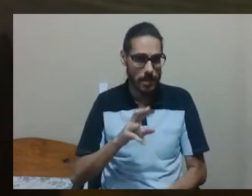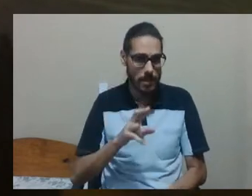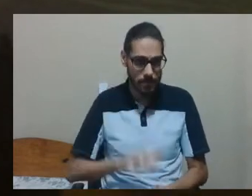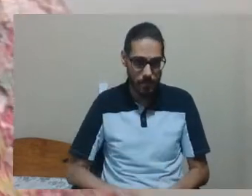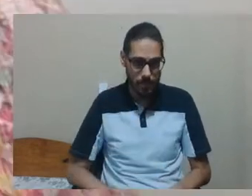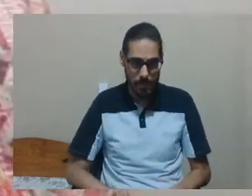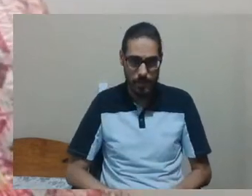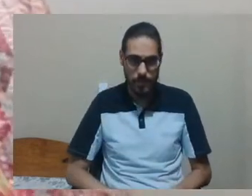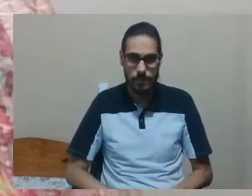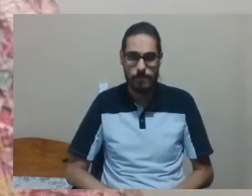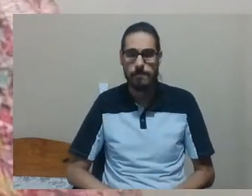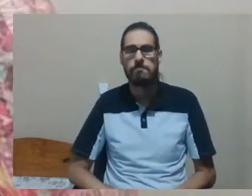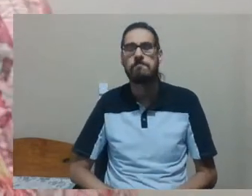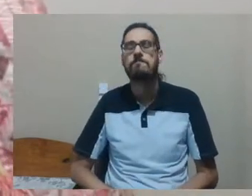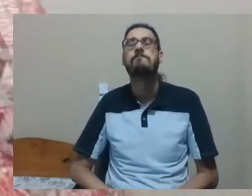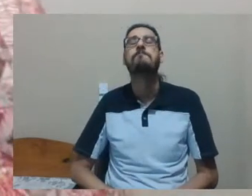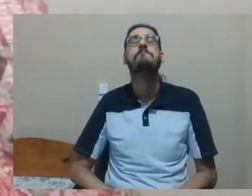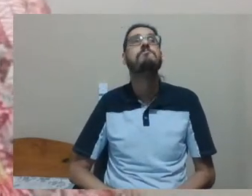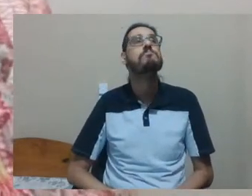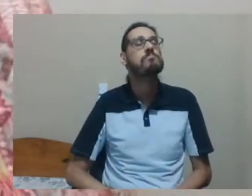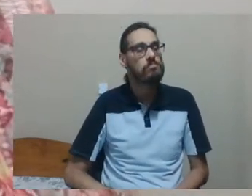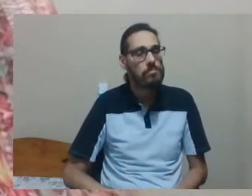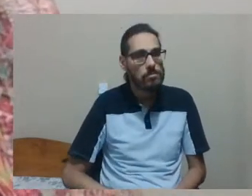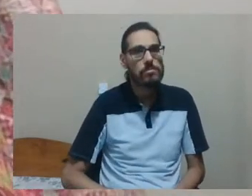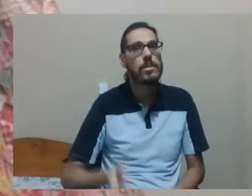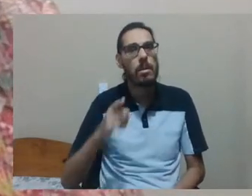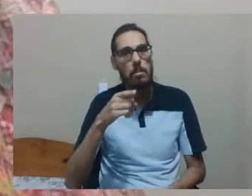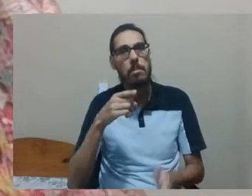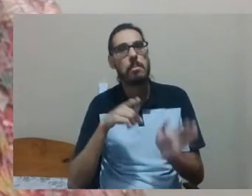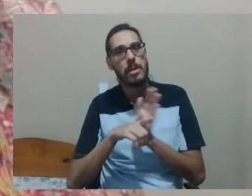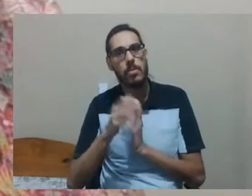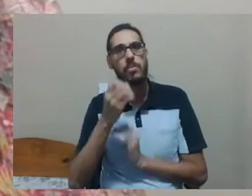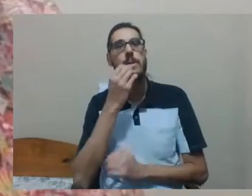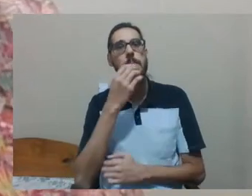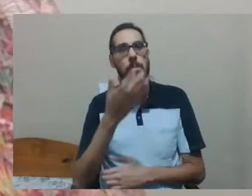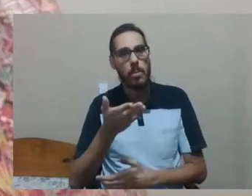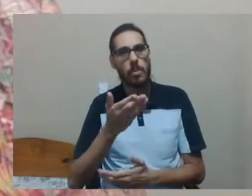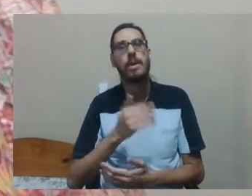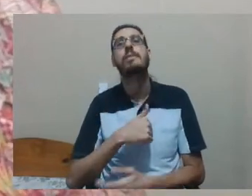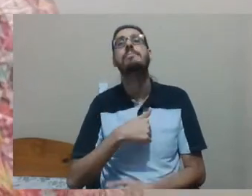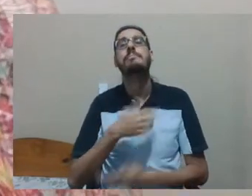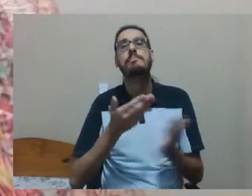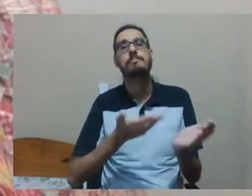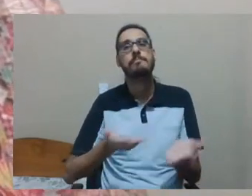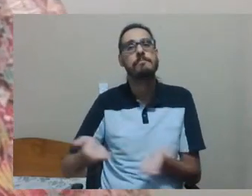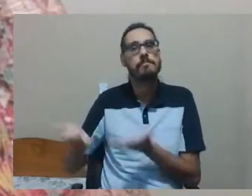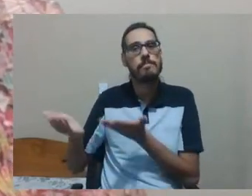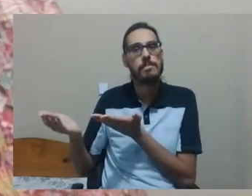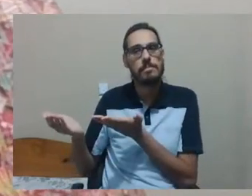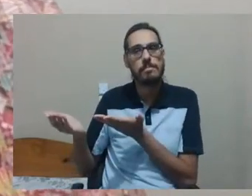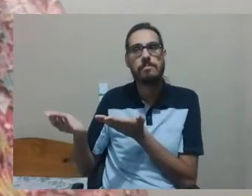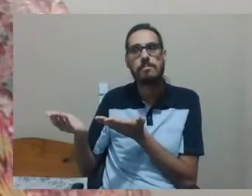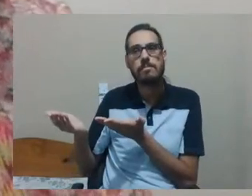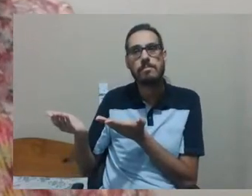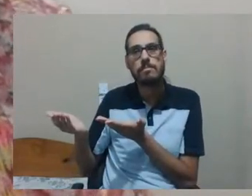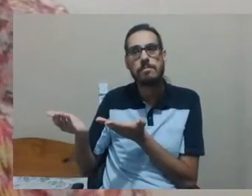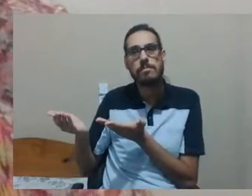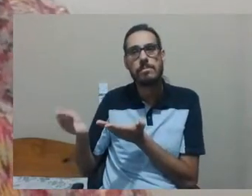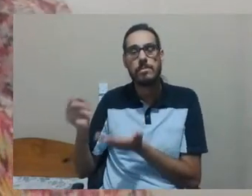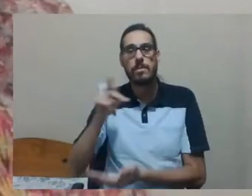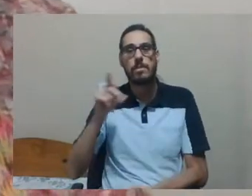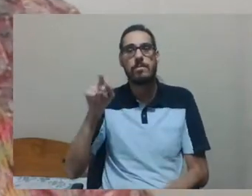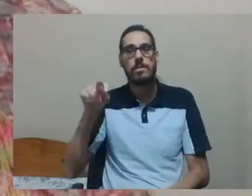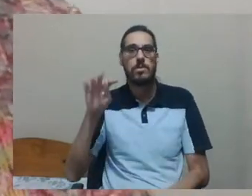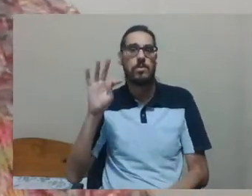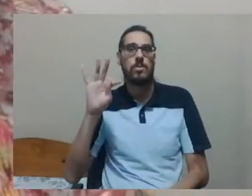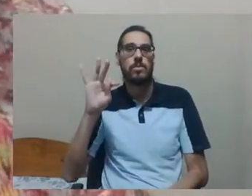É uma boa pergunta e eu passo aí para o professor Tiago